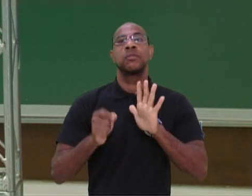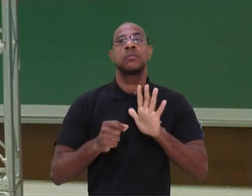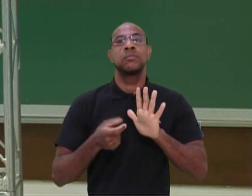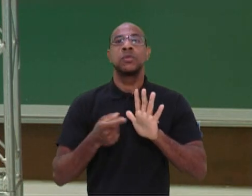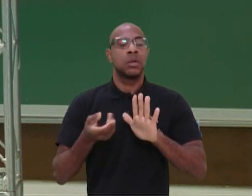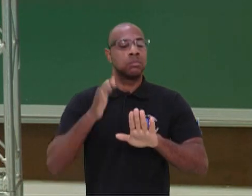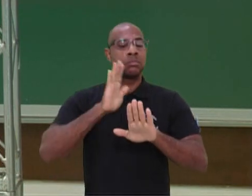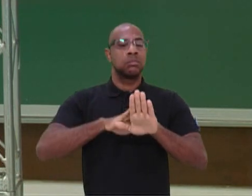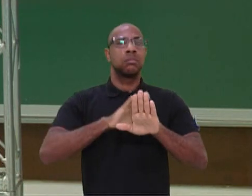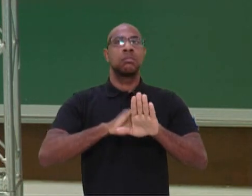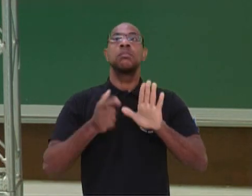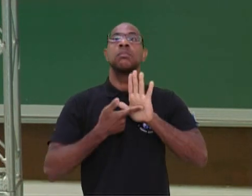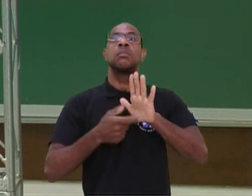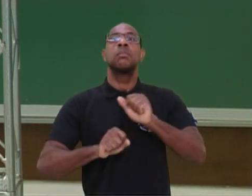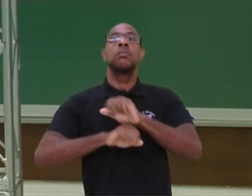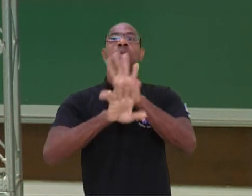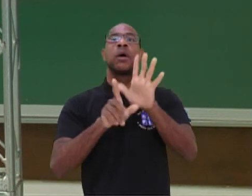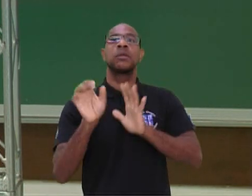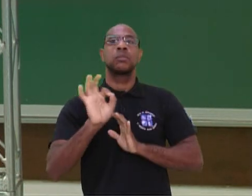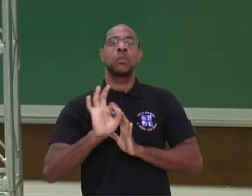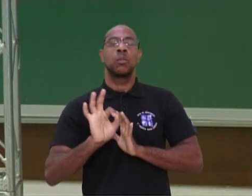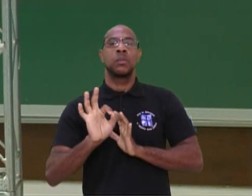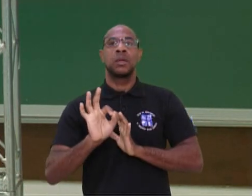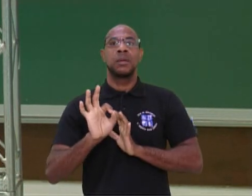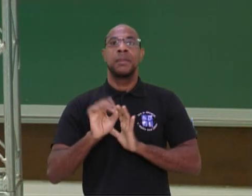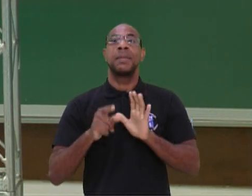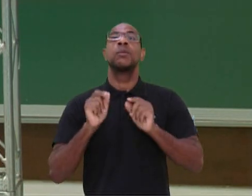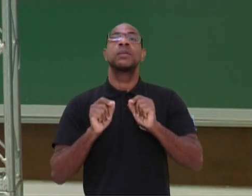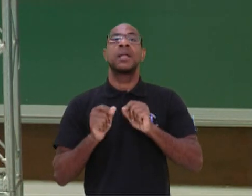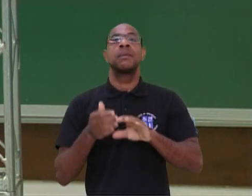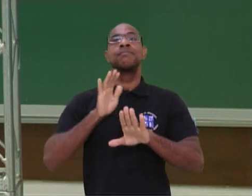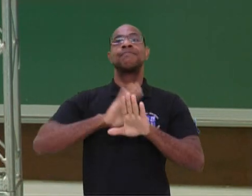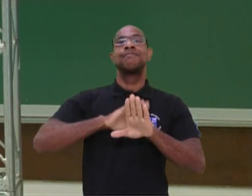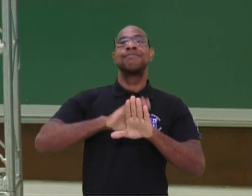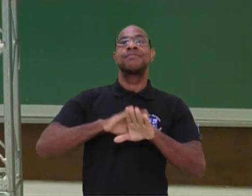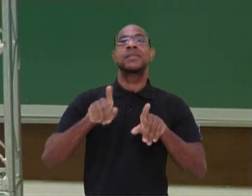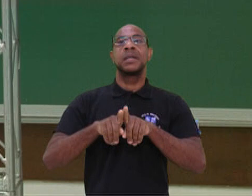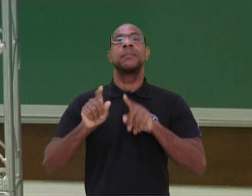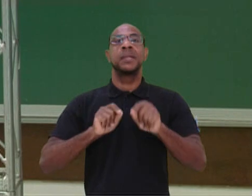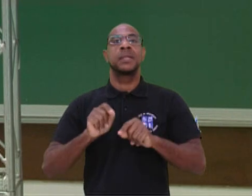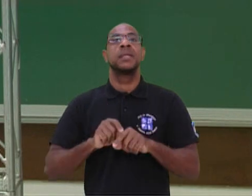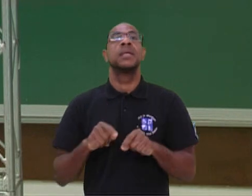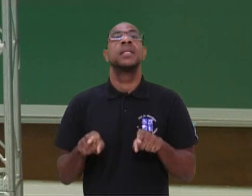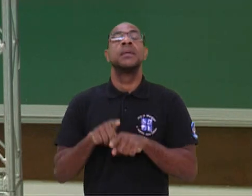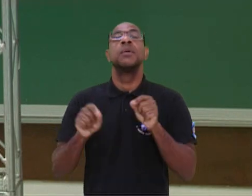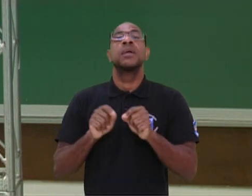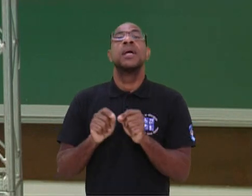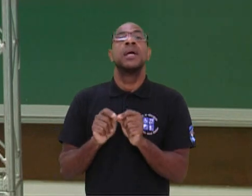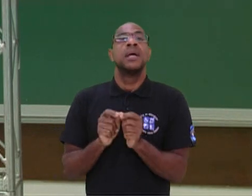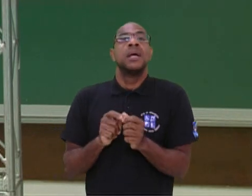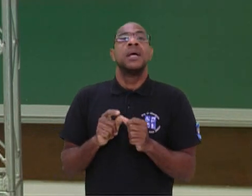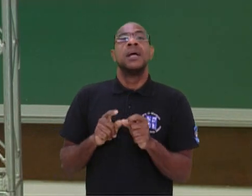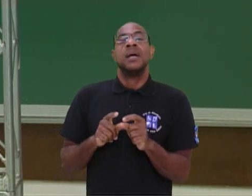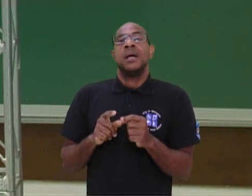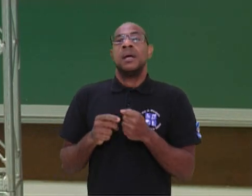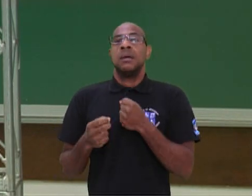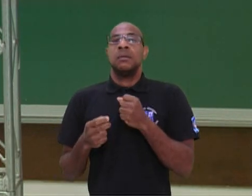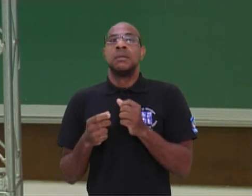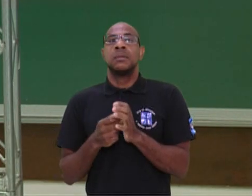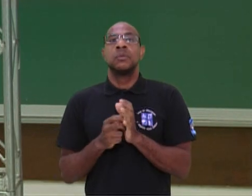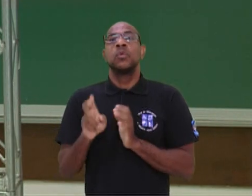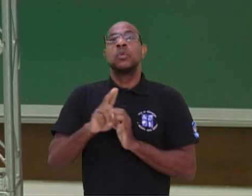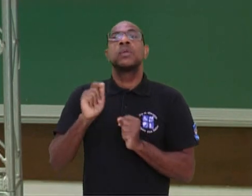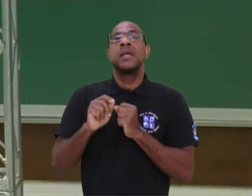está entre as linhas. E, finalmente, a ornamentação verbal do Guimarães Rosa. Vocês vão perceber isso no final da